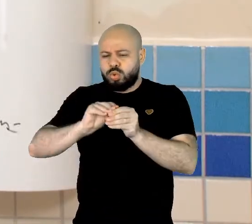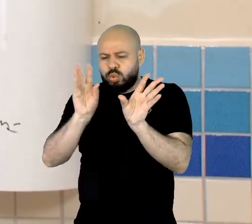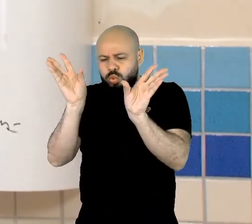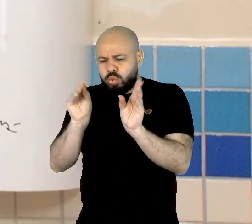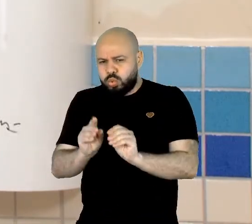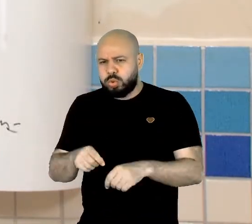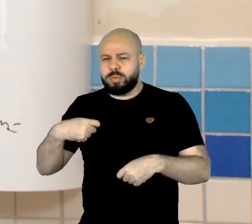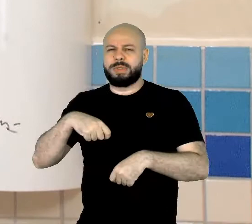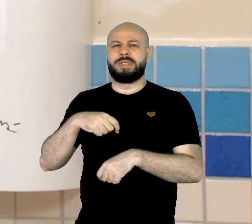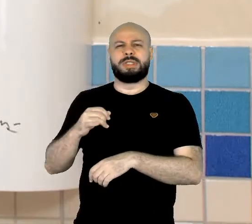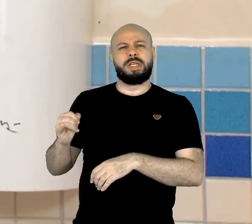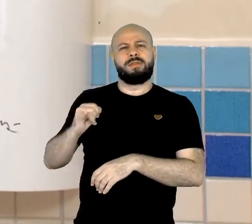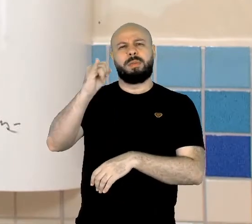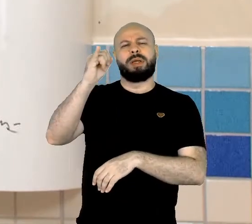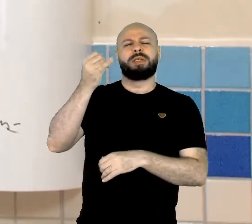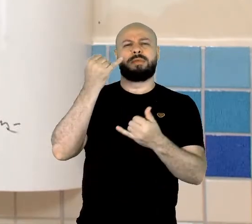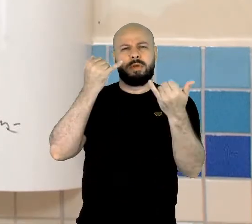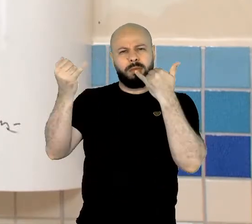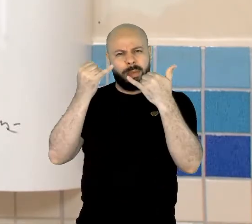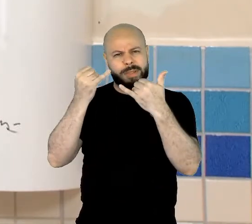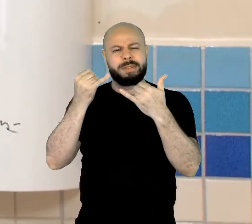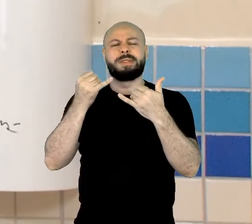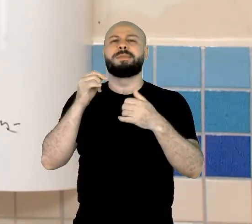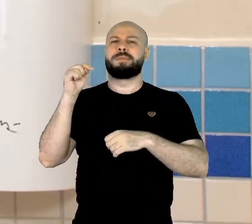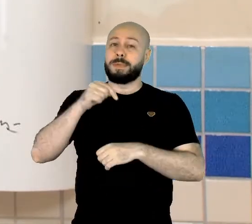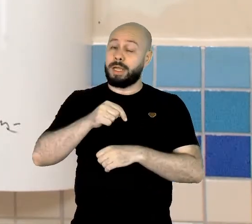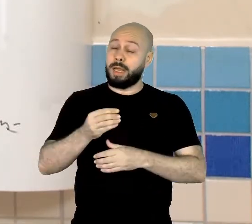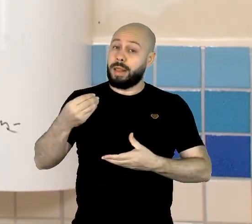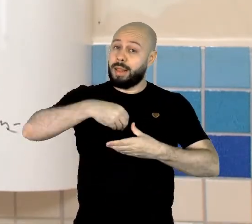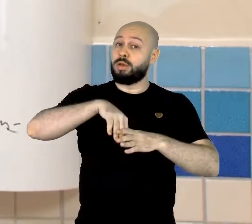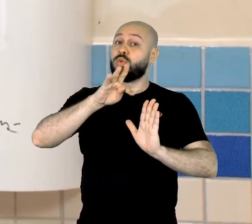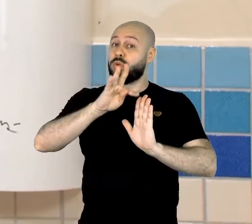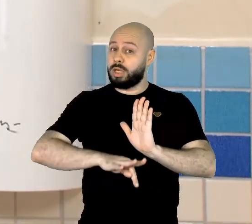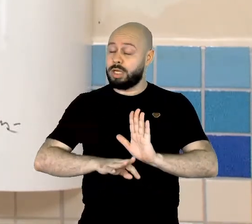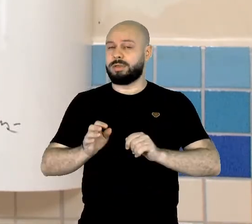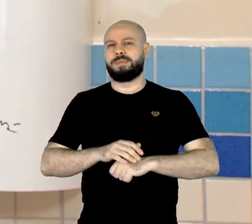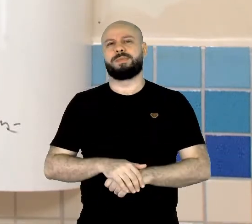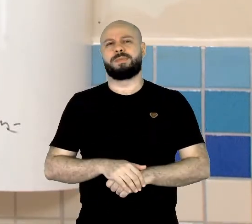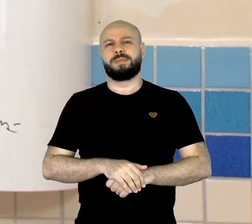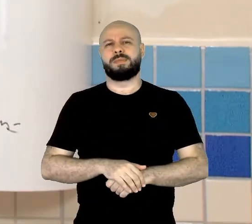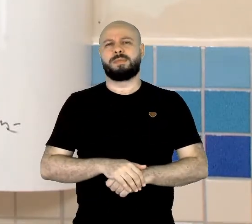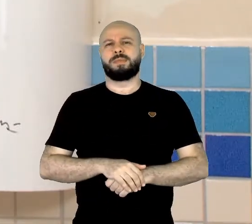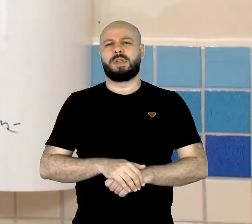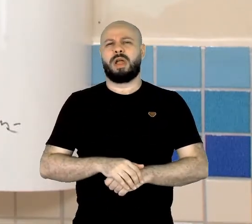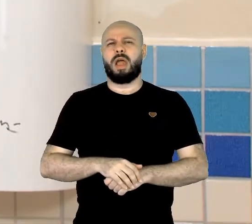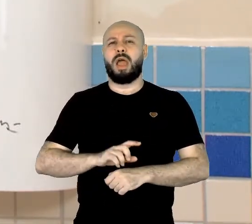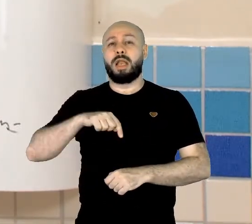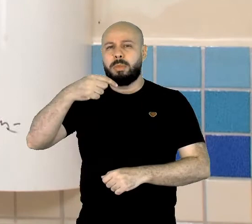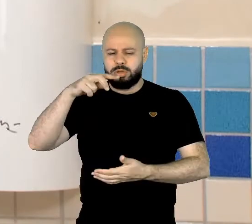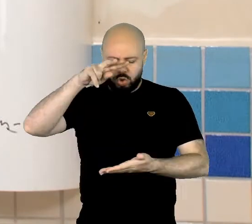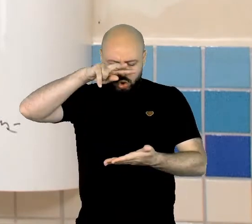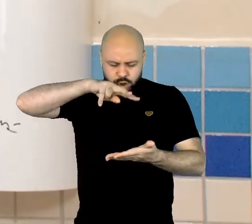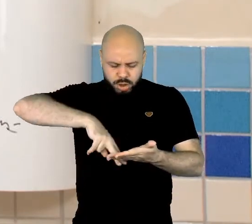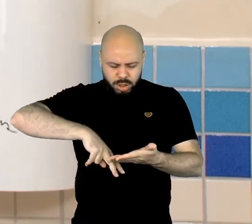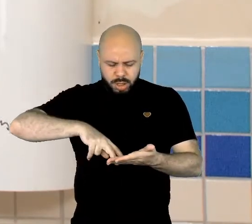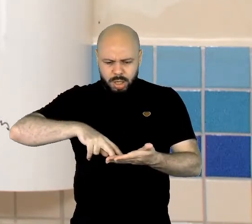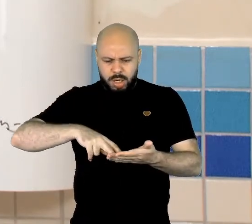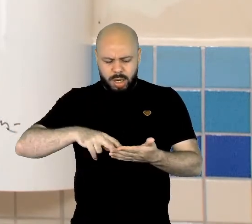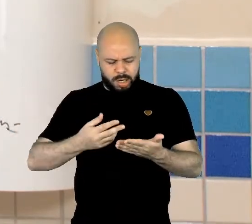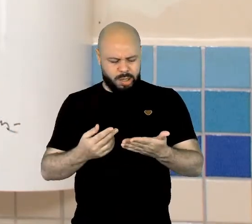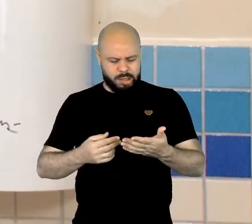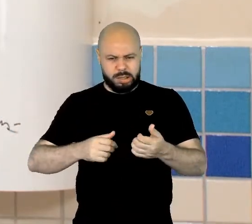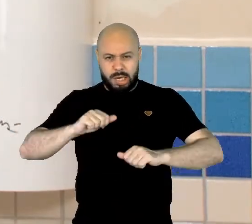informações principais do que tem lá no livro. Faça a leitura do seu resumo, fazendo a revisão